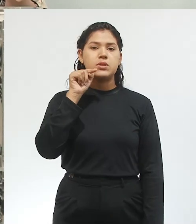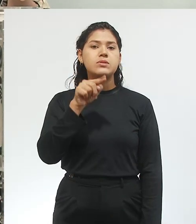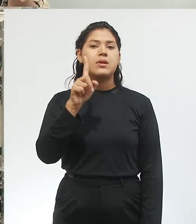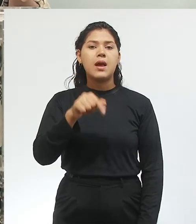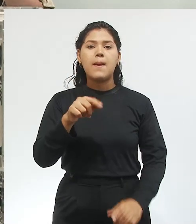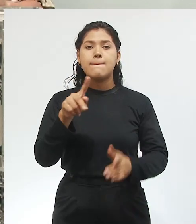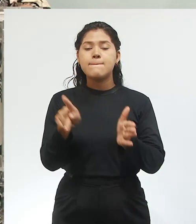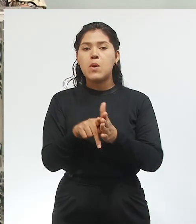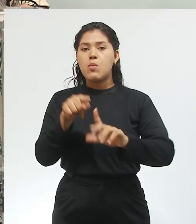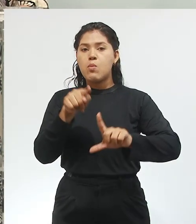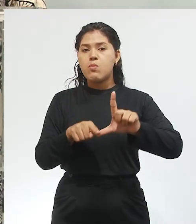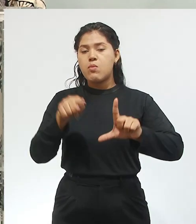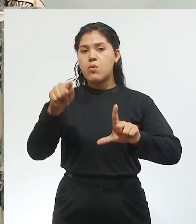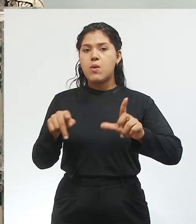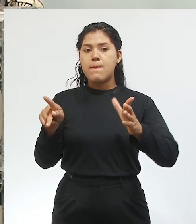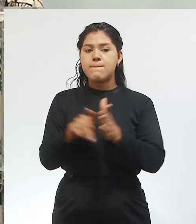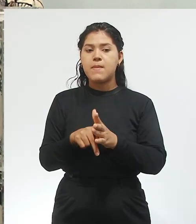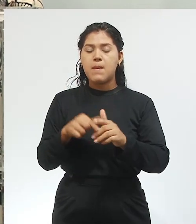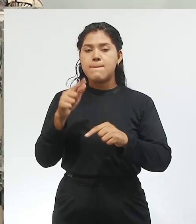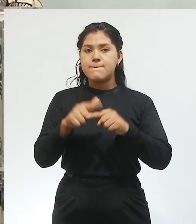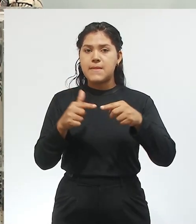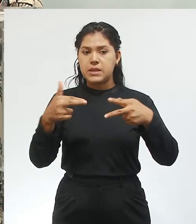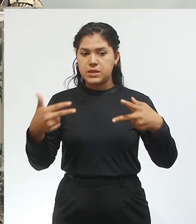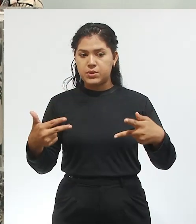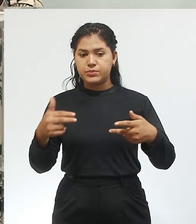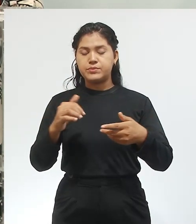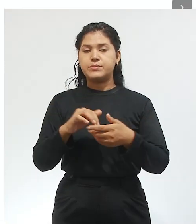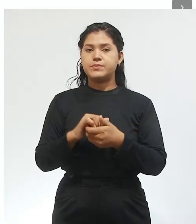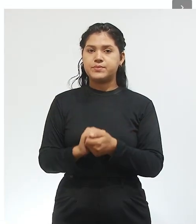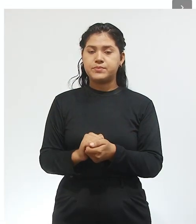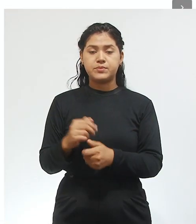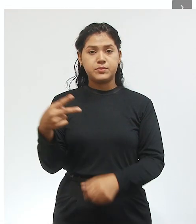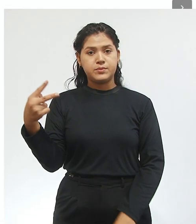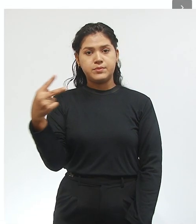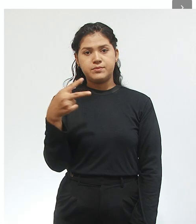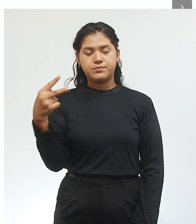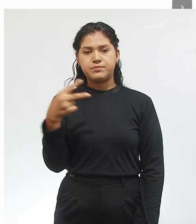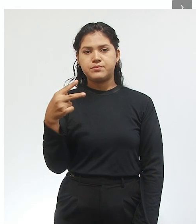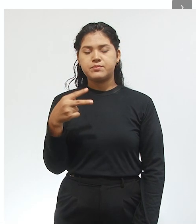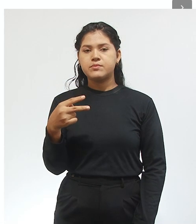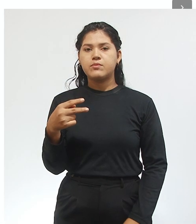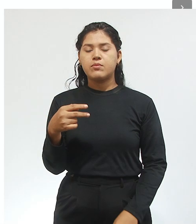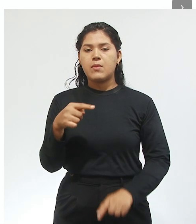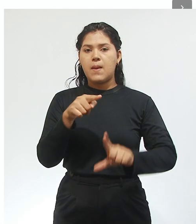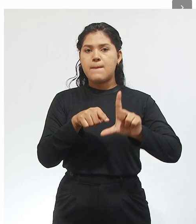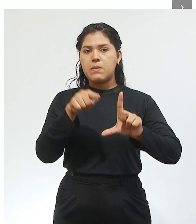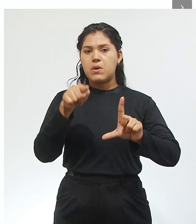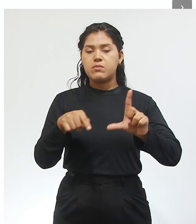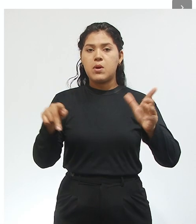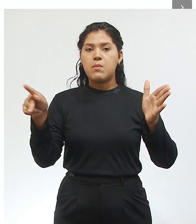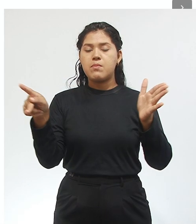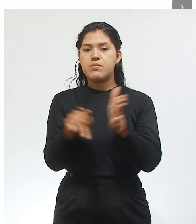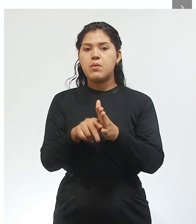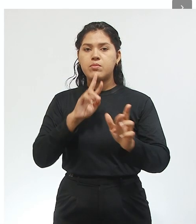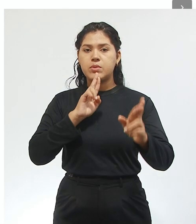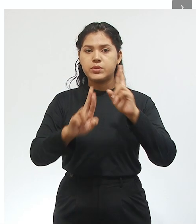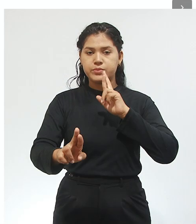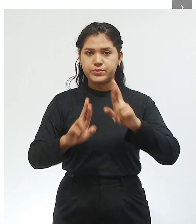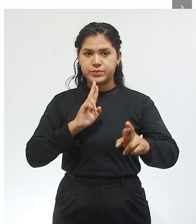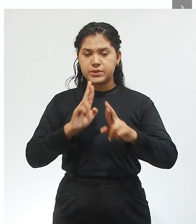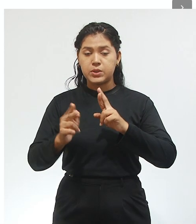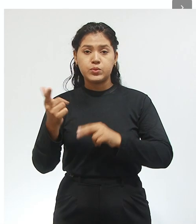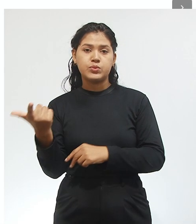de produção. Depois a gente tem a mensuração de resultado, ou seja, a partir de toda